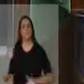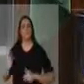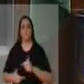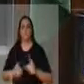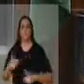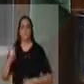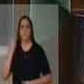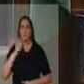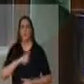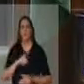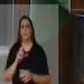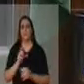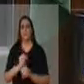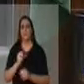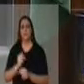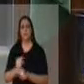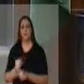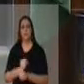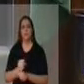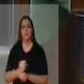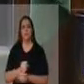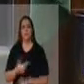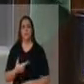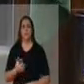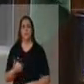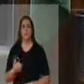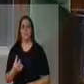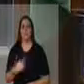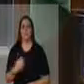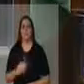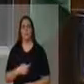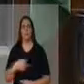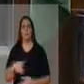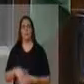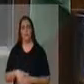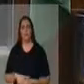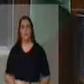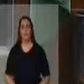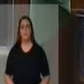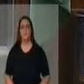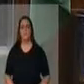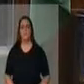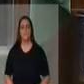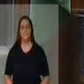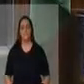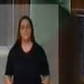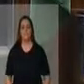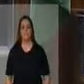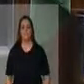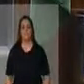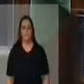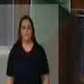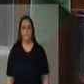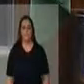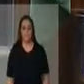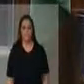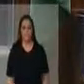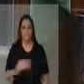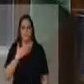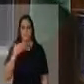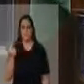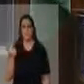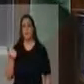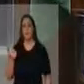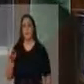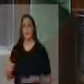votamos o orçamento de 2016, e que, aumentando a média e alta complexidade, o teto financeiro do